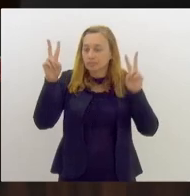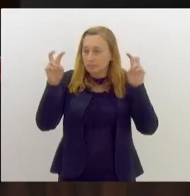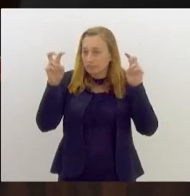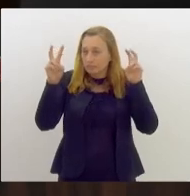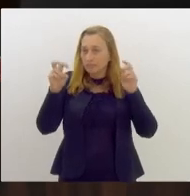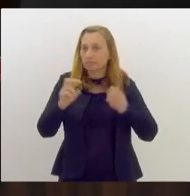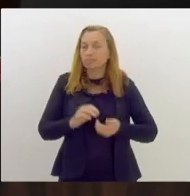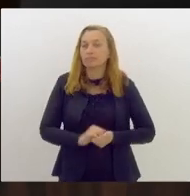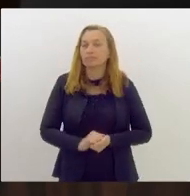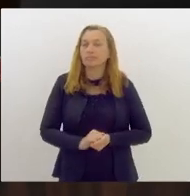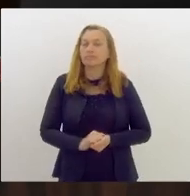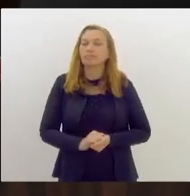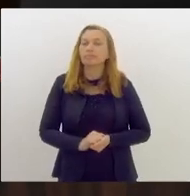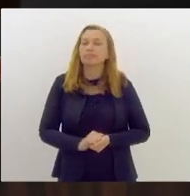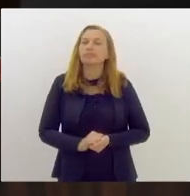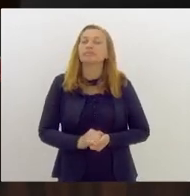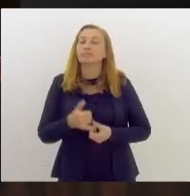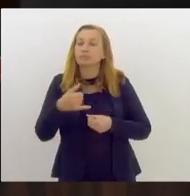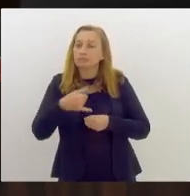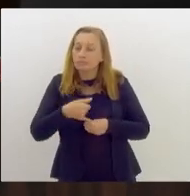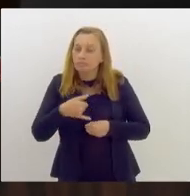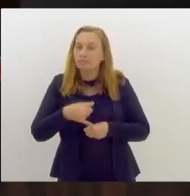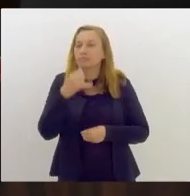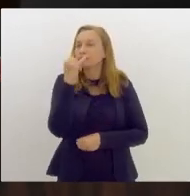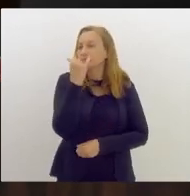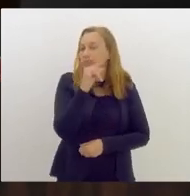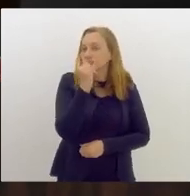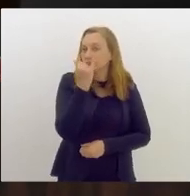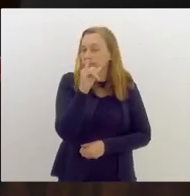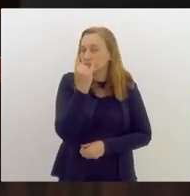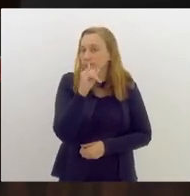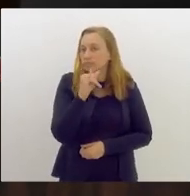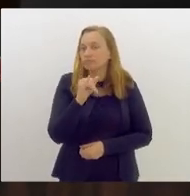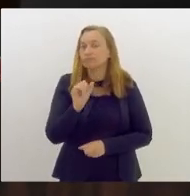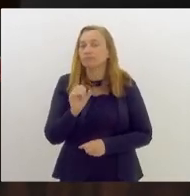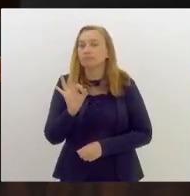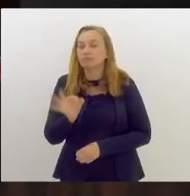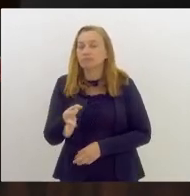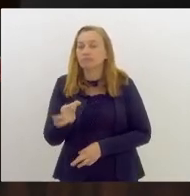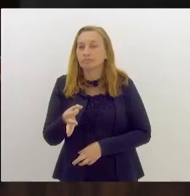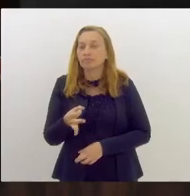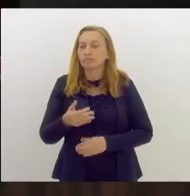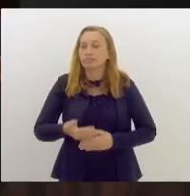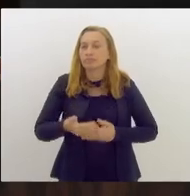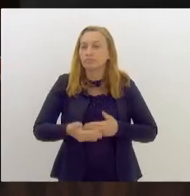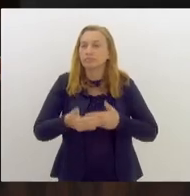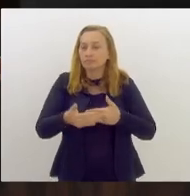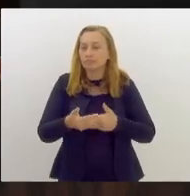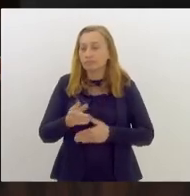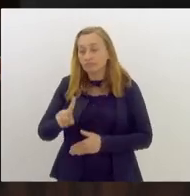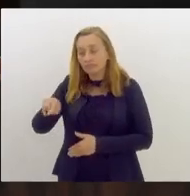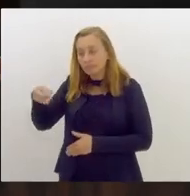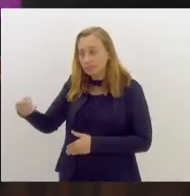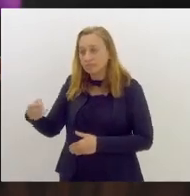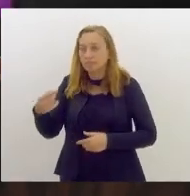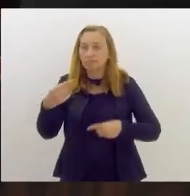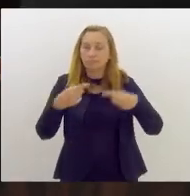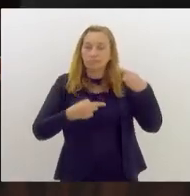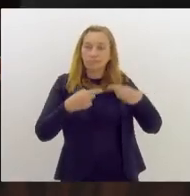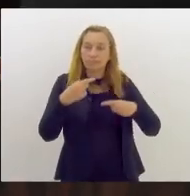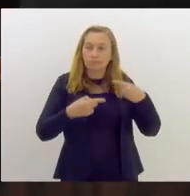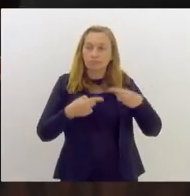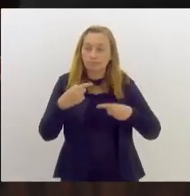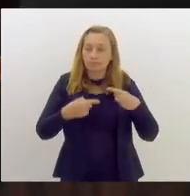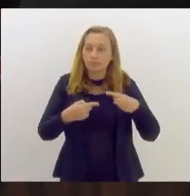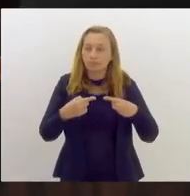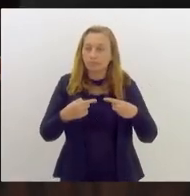na matéria dos combustíveis da energia está claro nós estamos avançando por uma outra discussão que